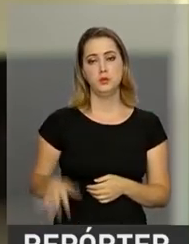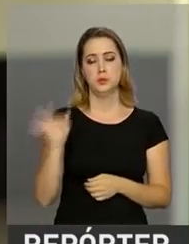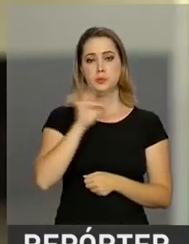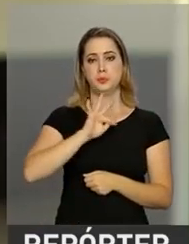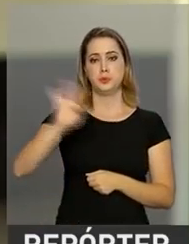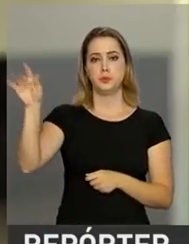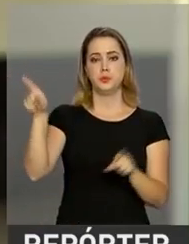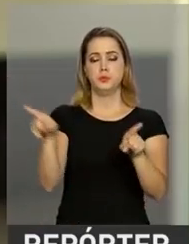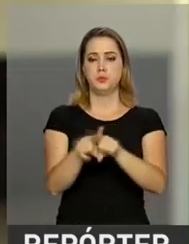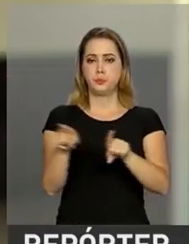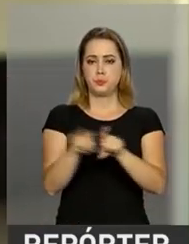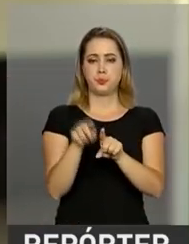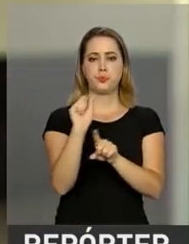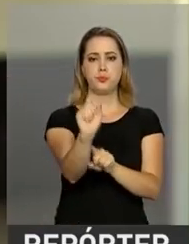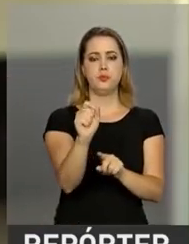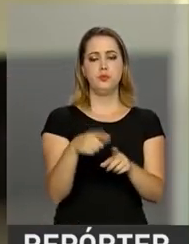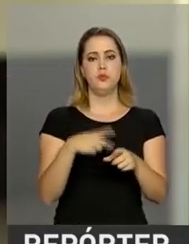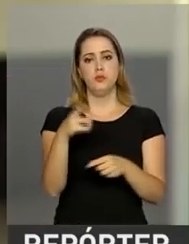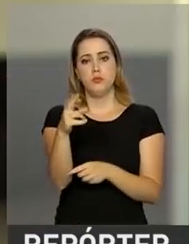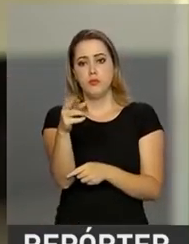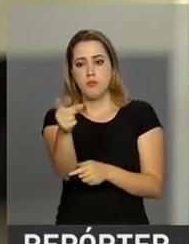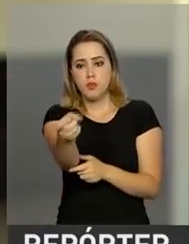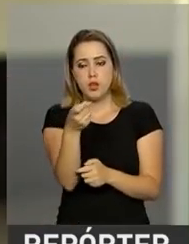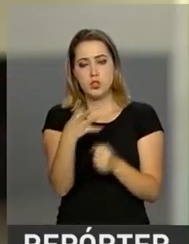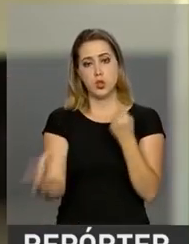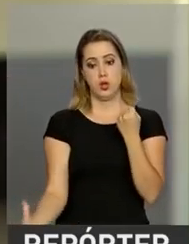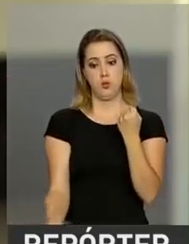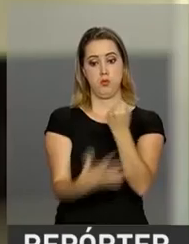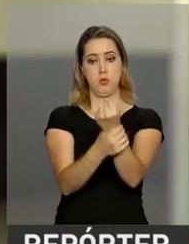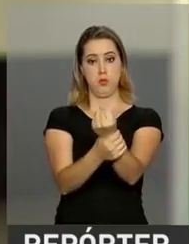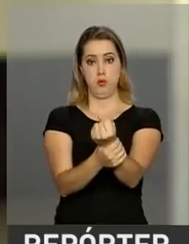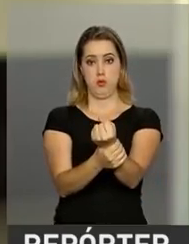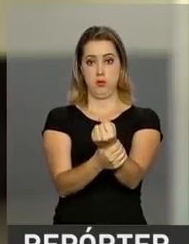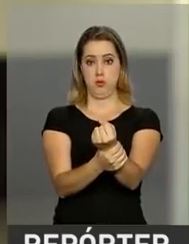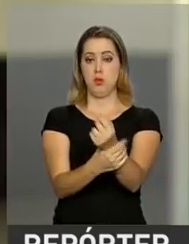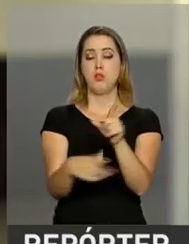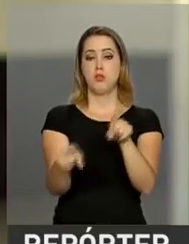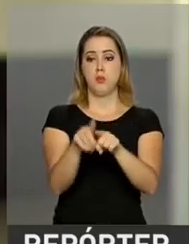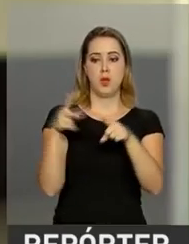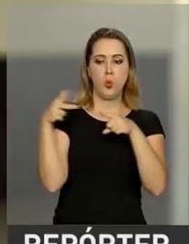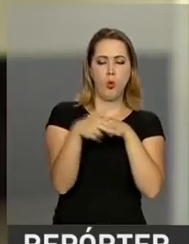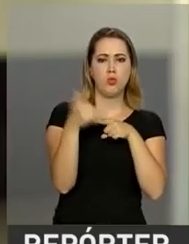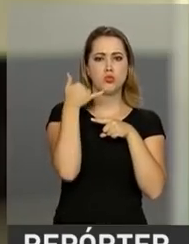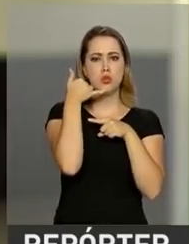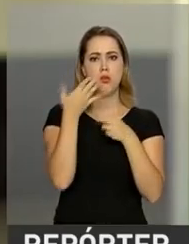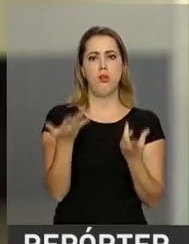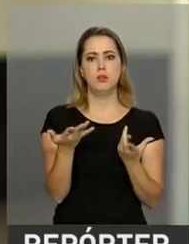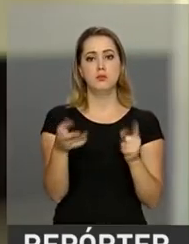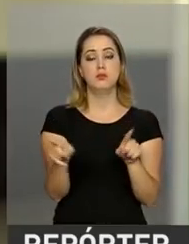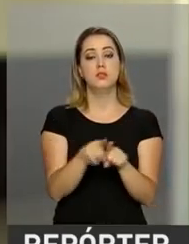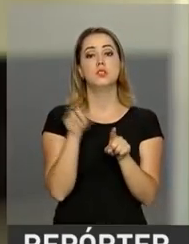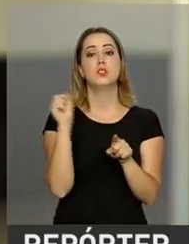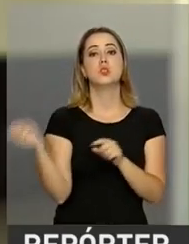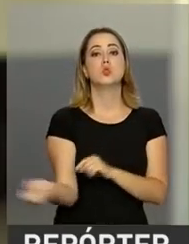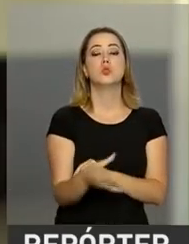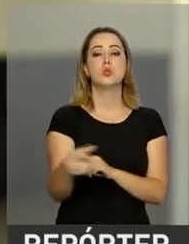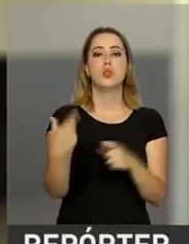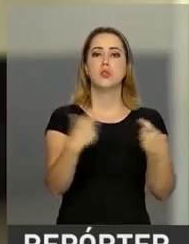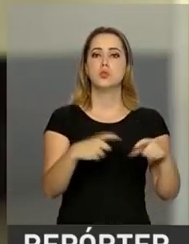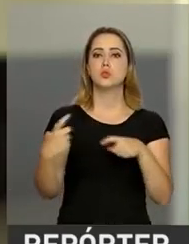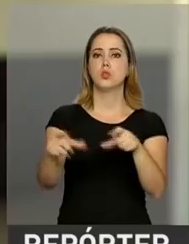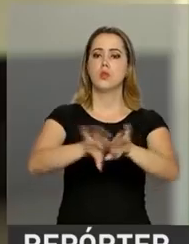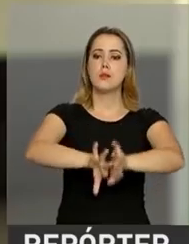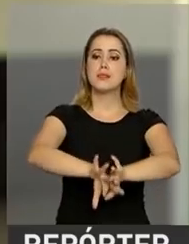também vai investir na compra de scanners tornozeleiras eletrônicas e bloqueadores de celulares as novas unidades prisionais vão